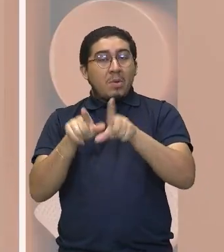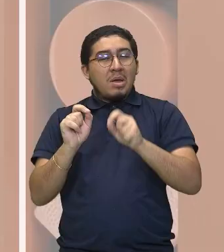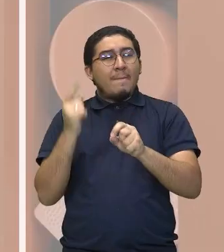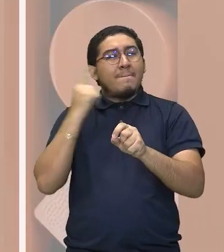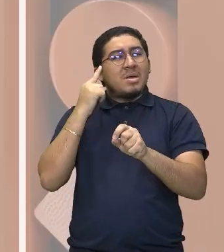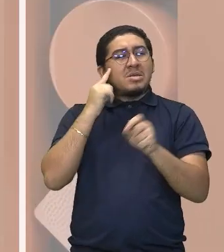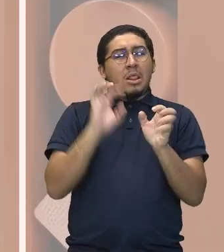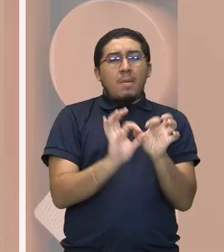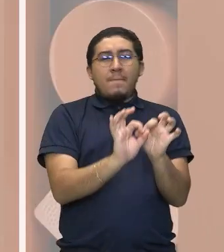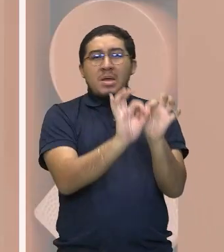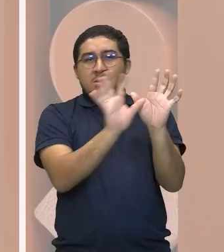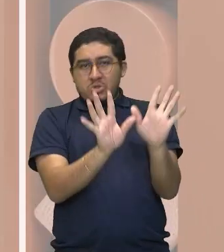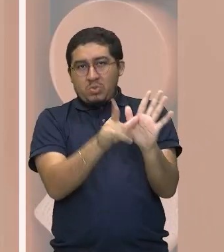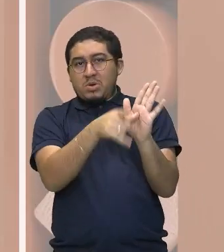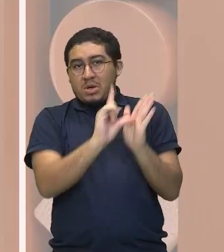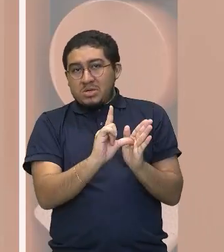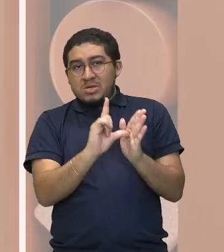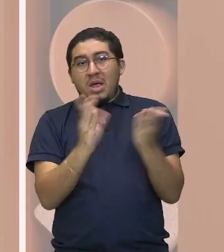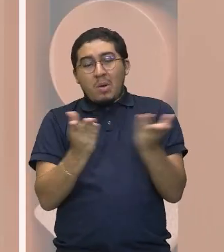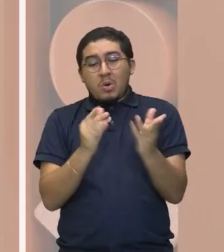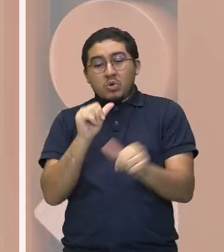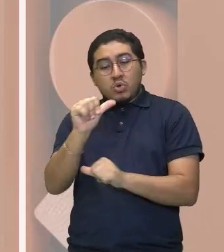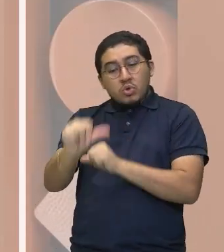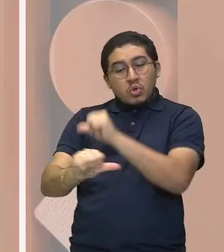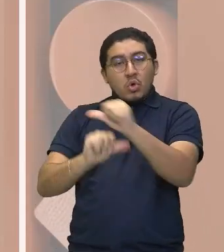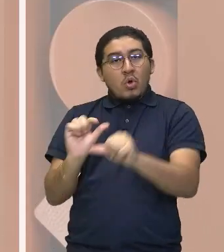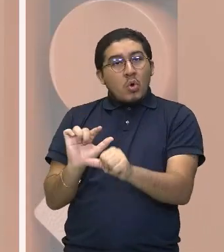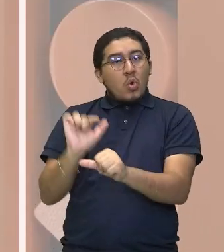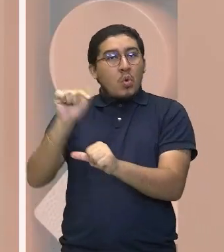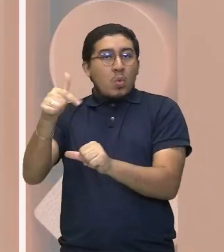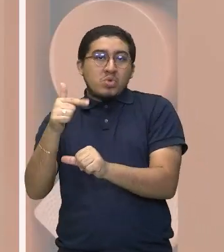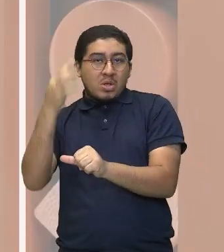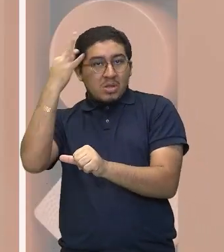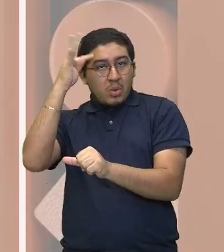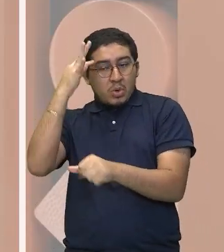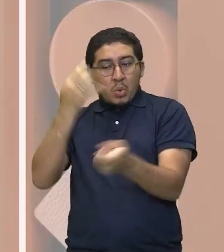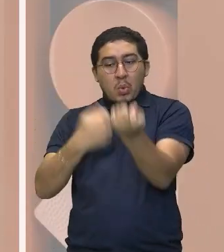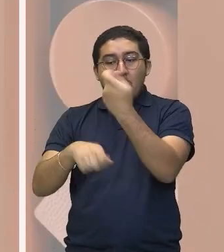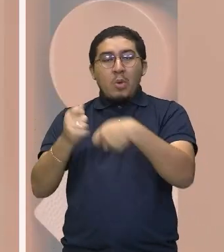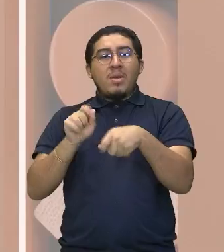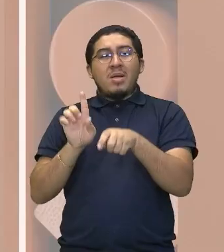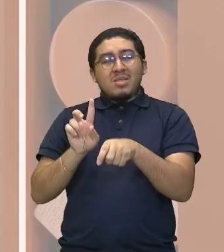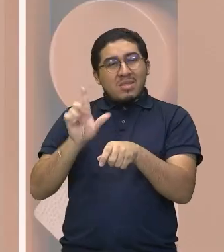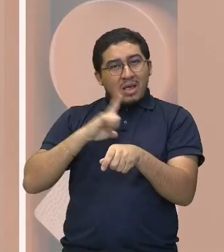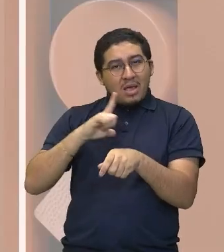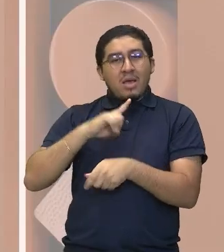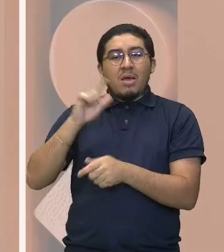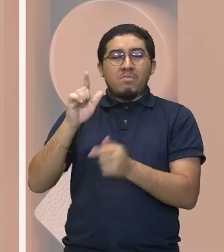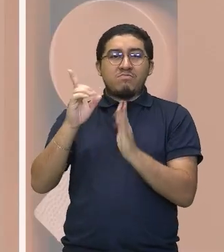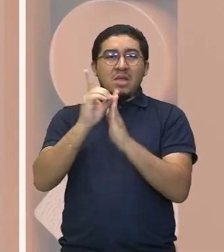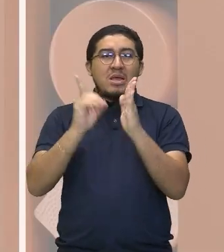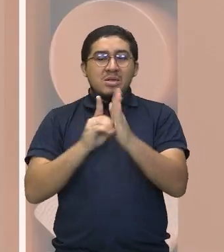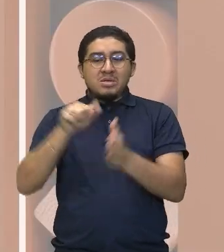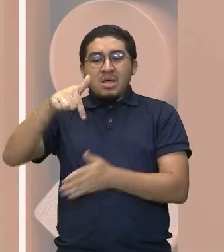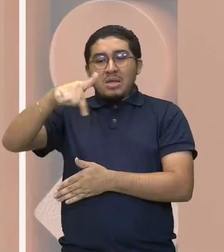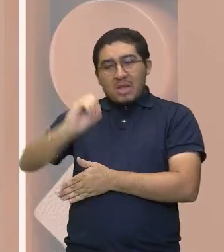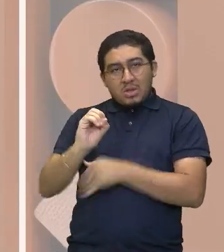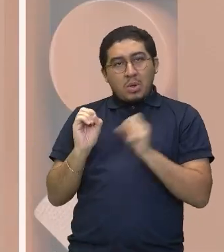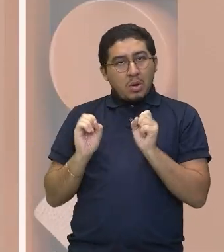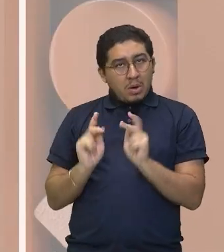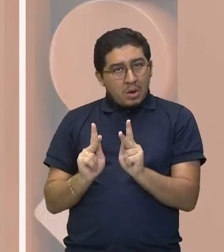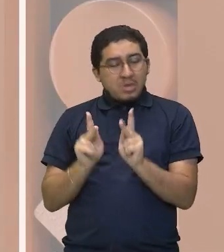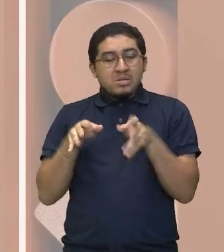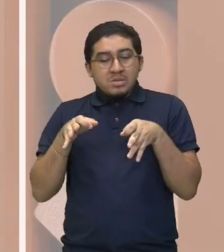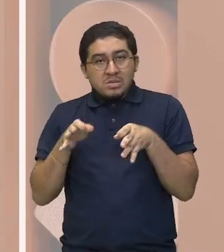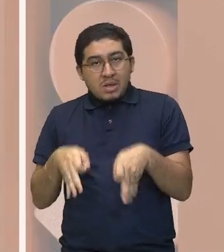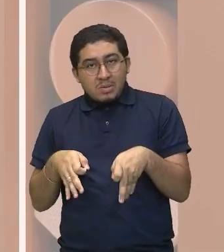liberalismo, vamos para o keynesianismo, que até a década de 70 estava funcionando, mas a partir da